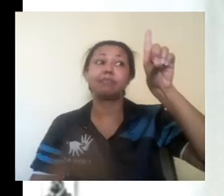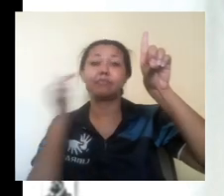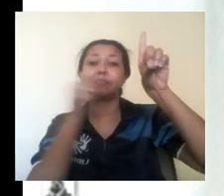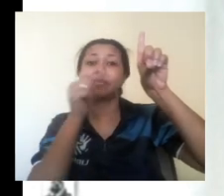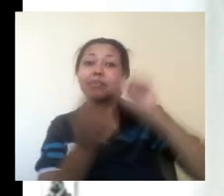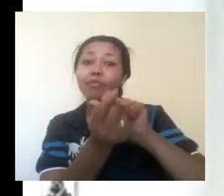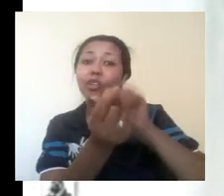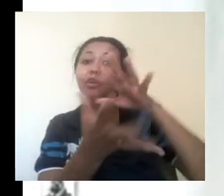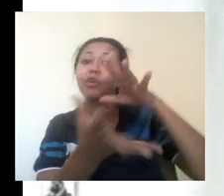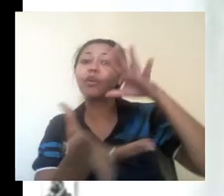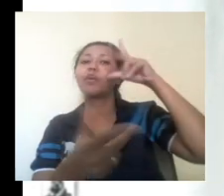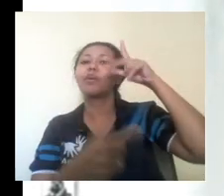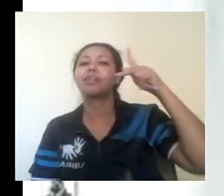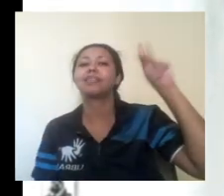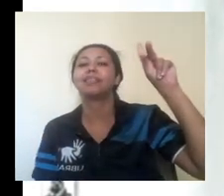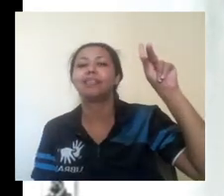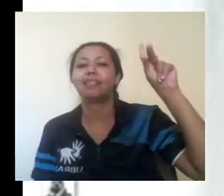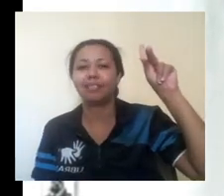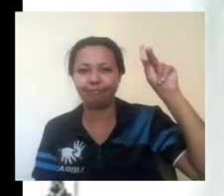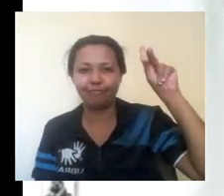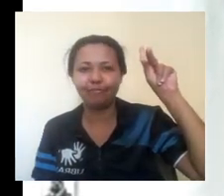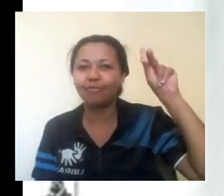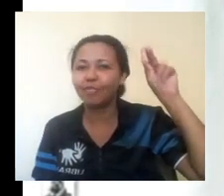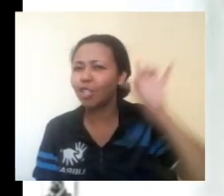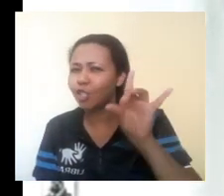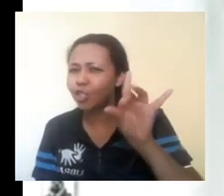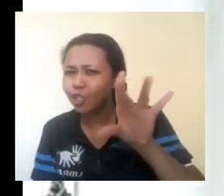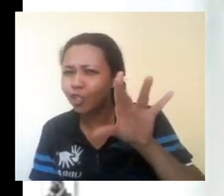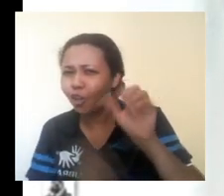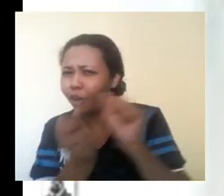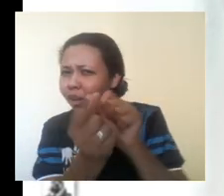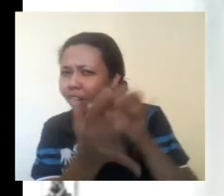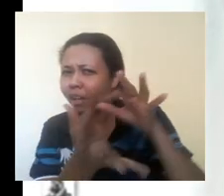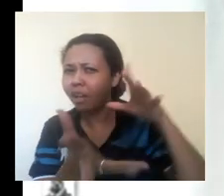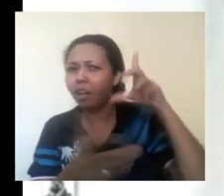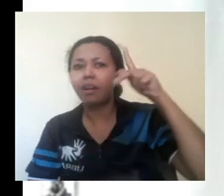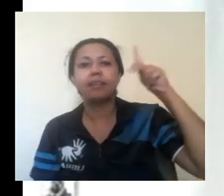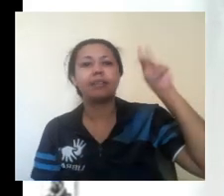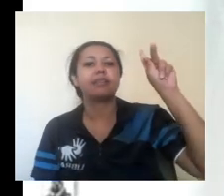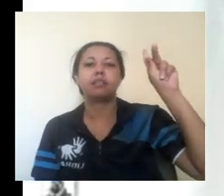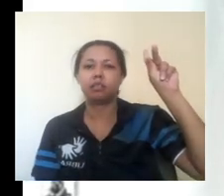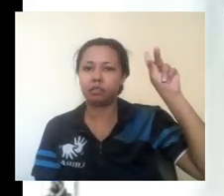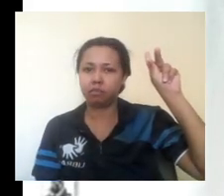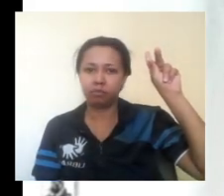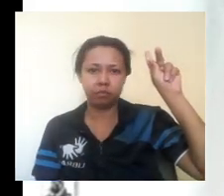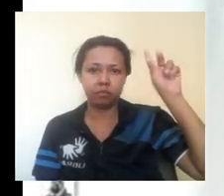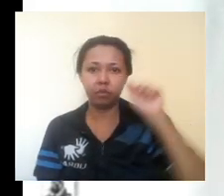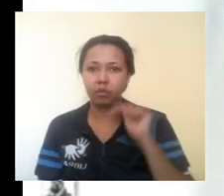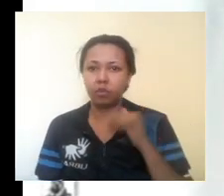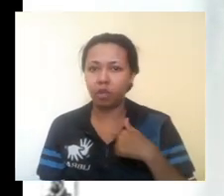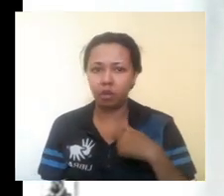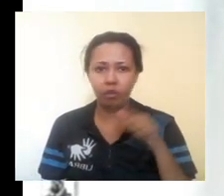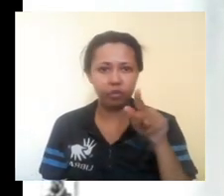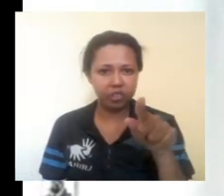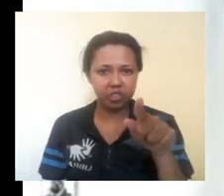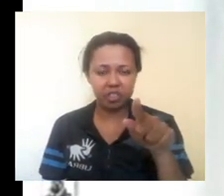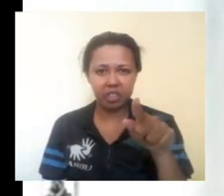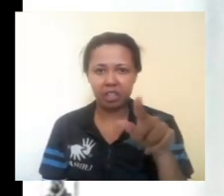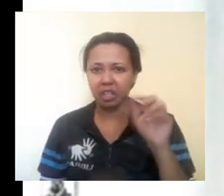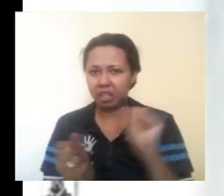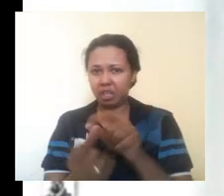sendo usado por Deus não divide a glória dele com você, não faz de você alguém digno de honra e glória, porque